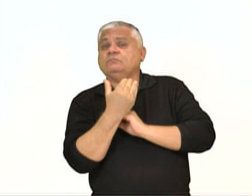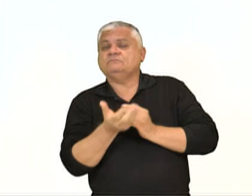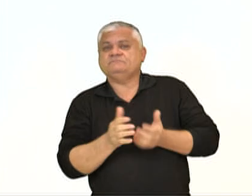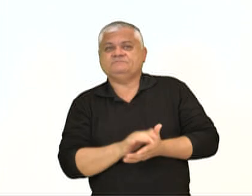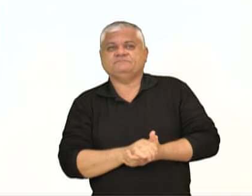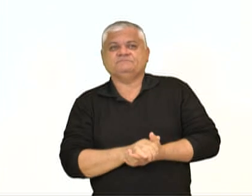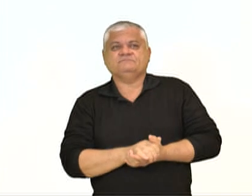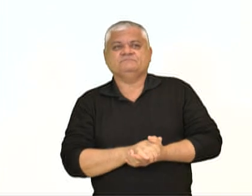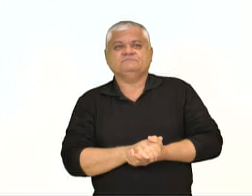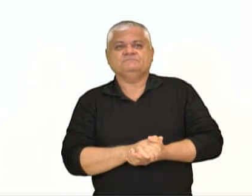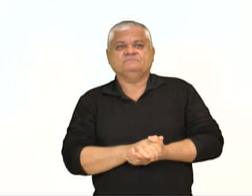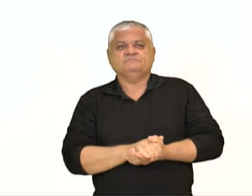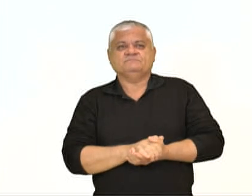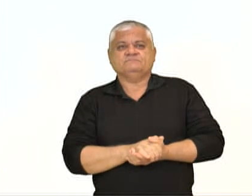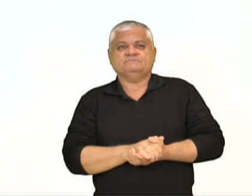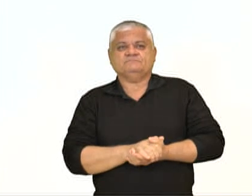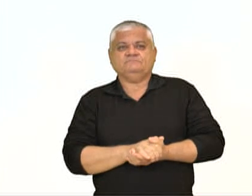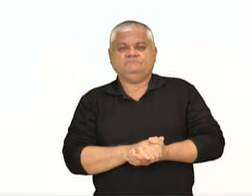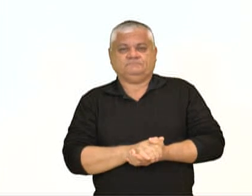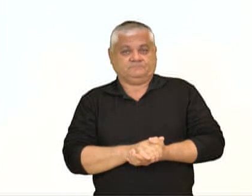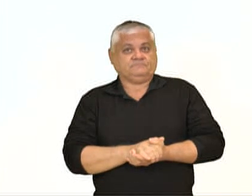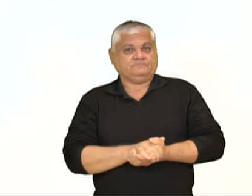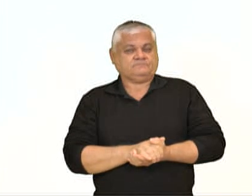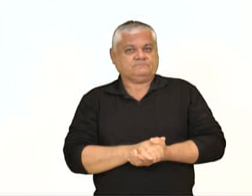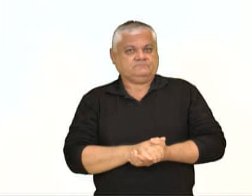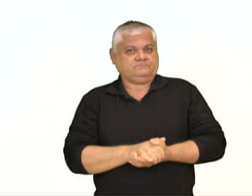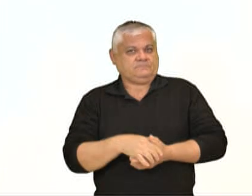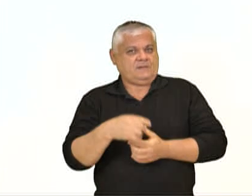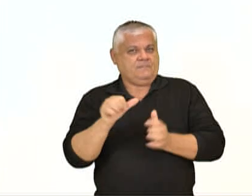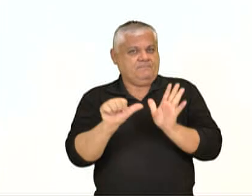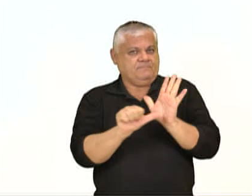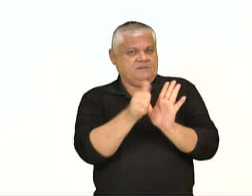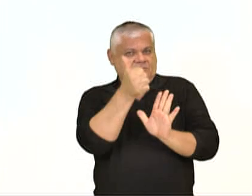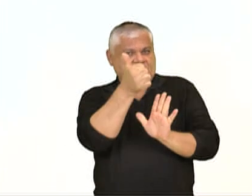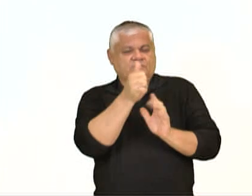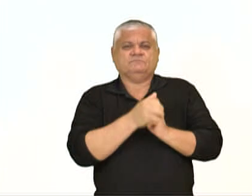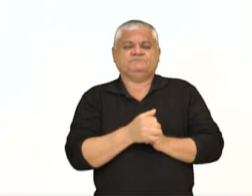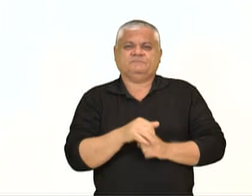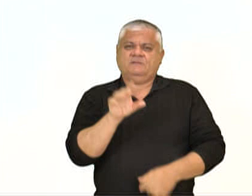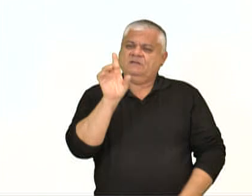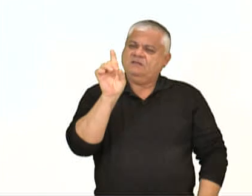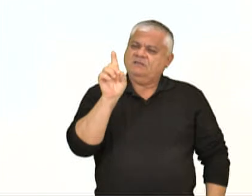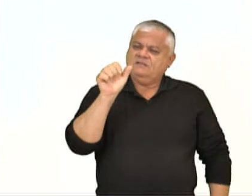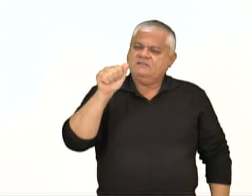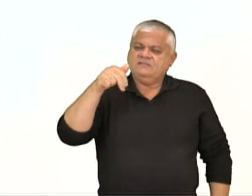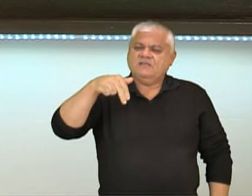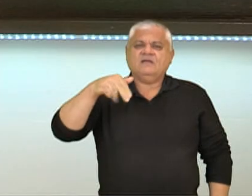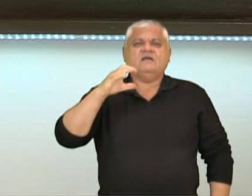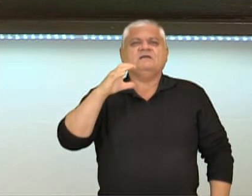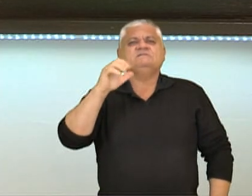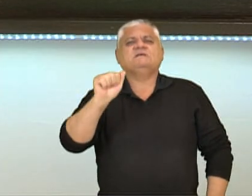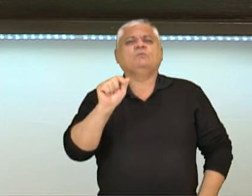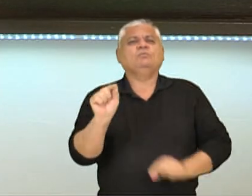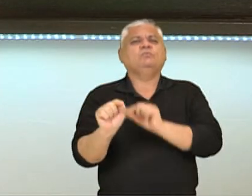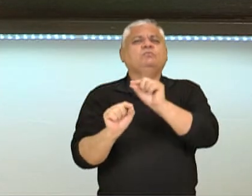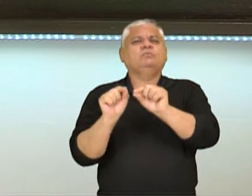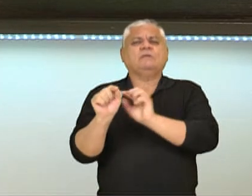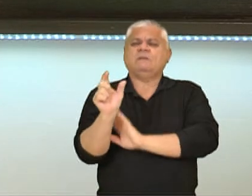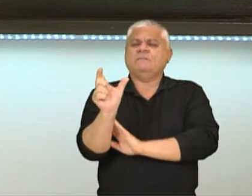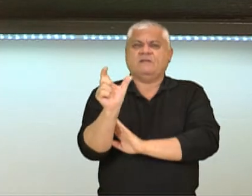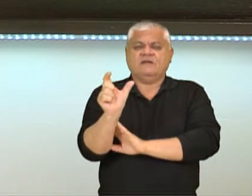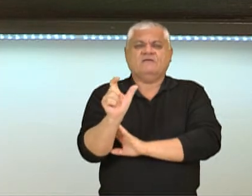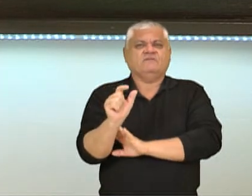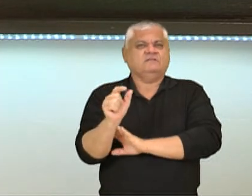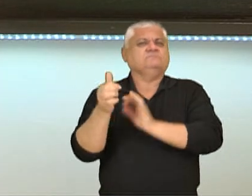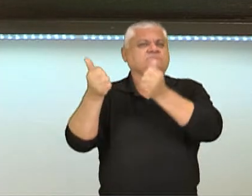verificar. Então, vamos definir a primeira pergunta, o que é a dança? Então, vamos definir o que é essa dança. Tá? Então, uma